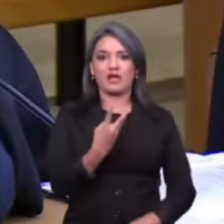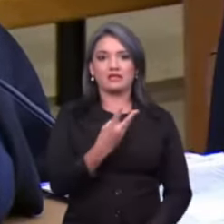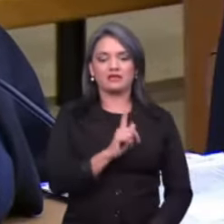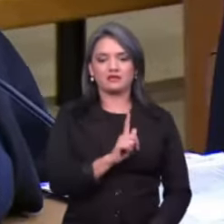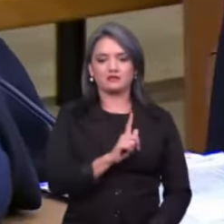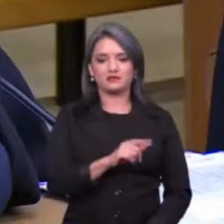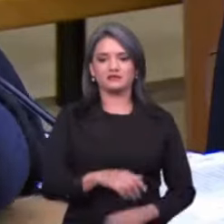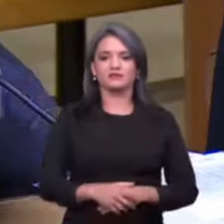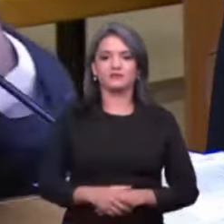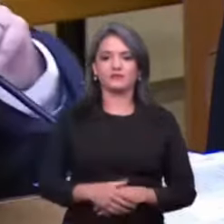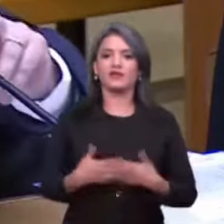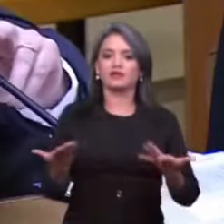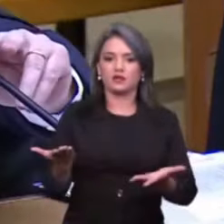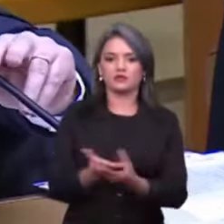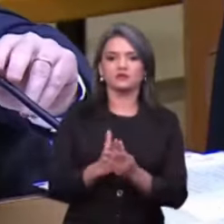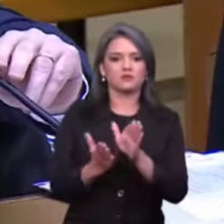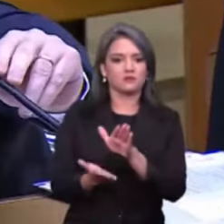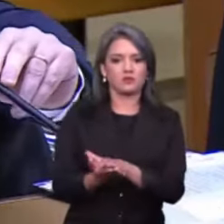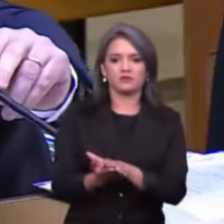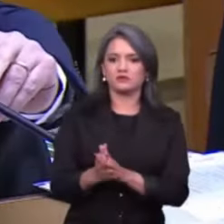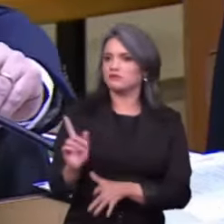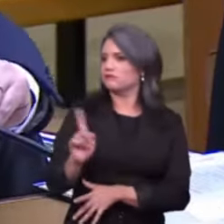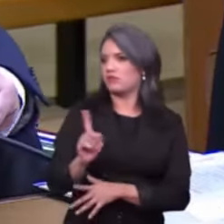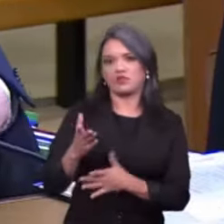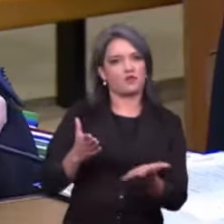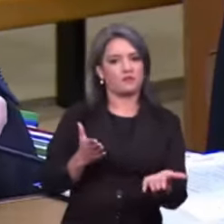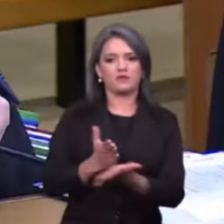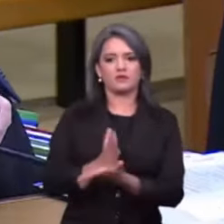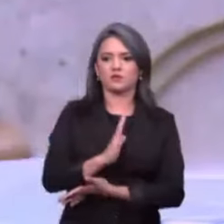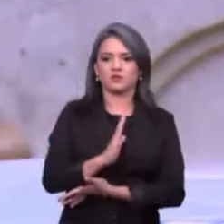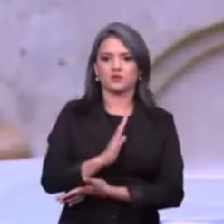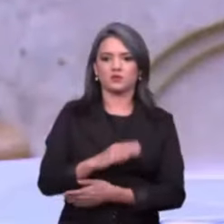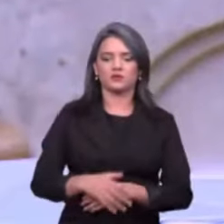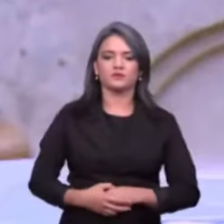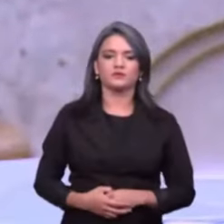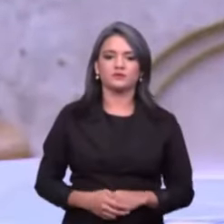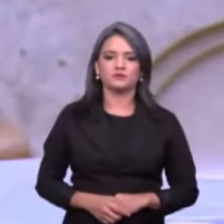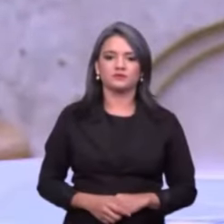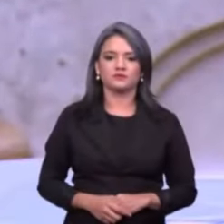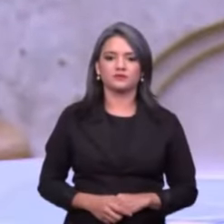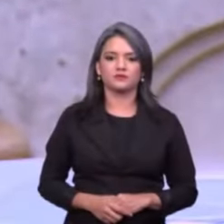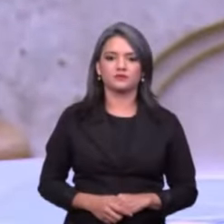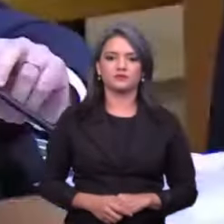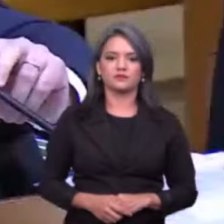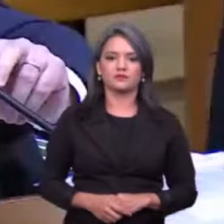Então, no caso concreto, não, nega provimento. Nega provimento. Não pela...